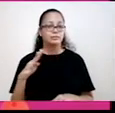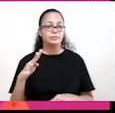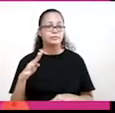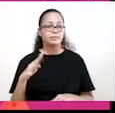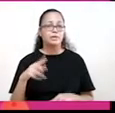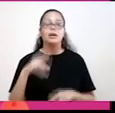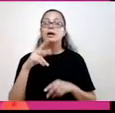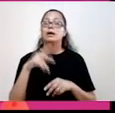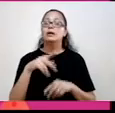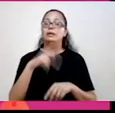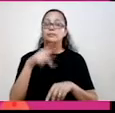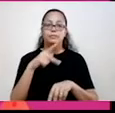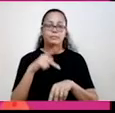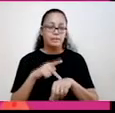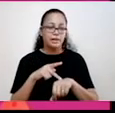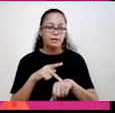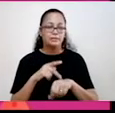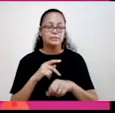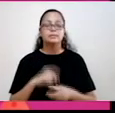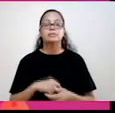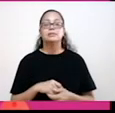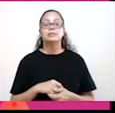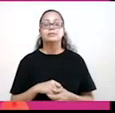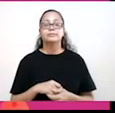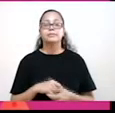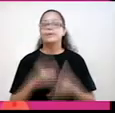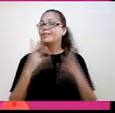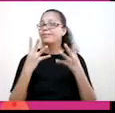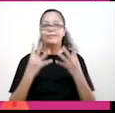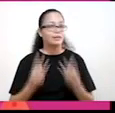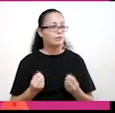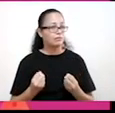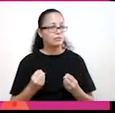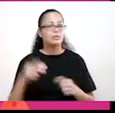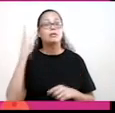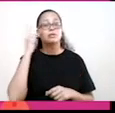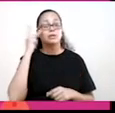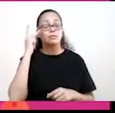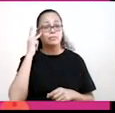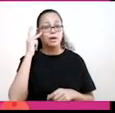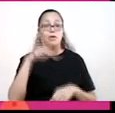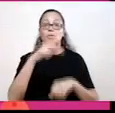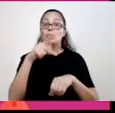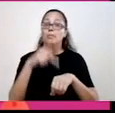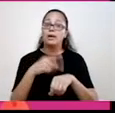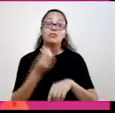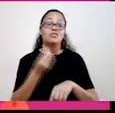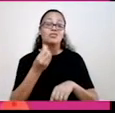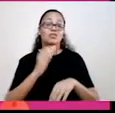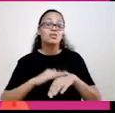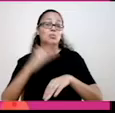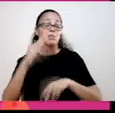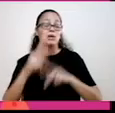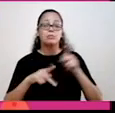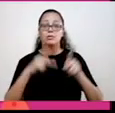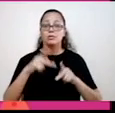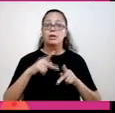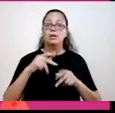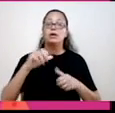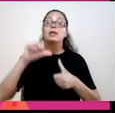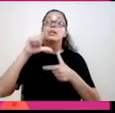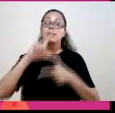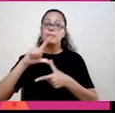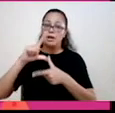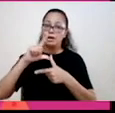Paulo. Então desconsiderem quando eu disse que a cidade de São Paulo então seria um país aí o sexto mais populoso da América Latina. Não